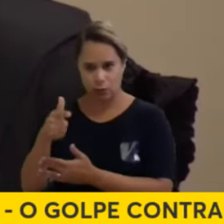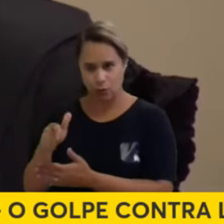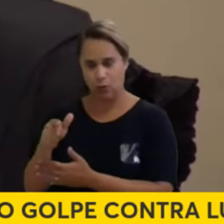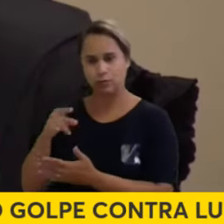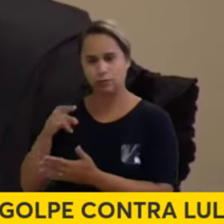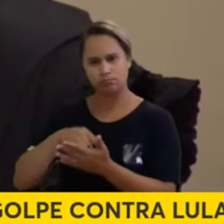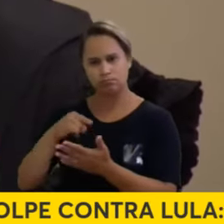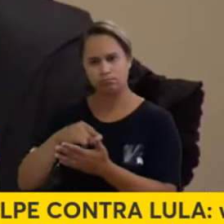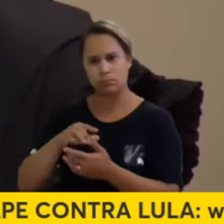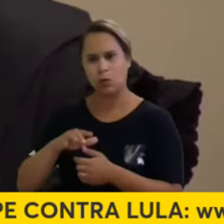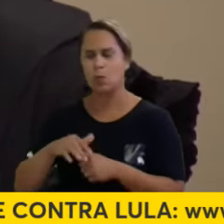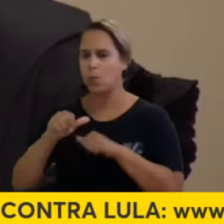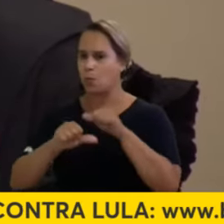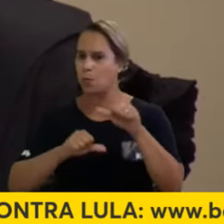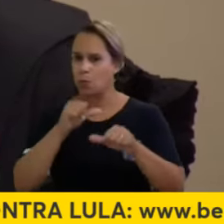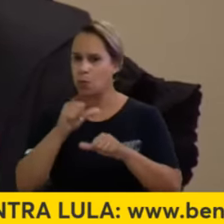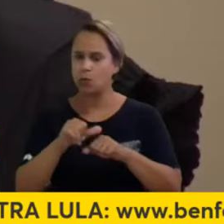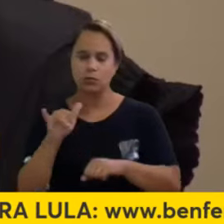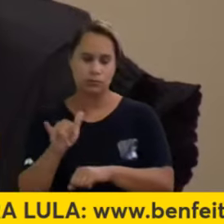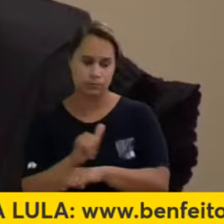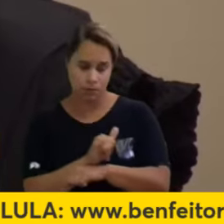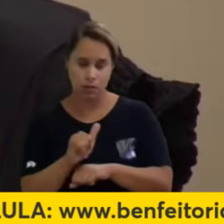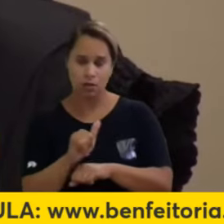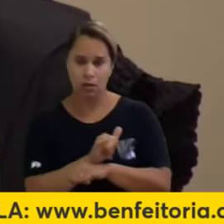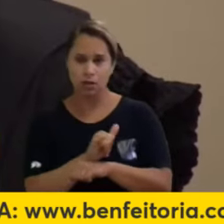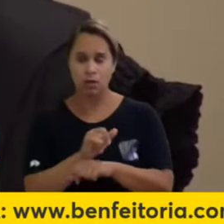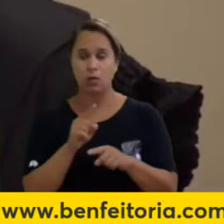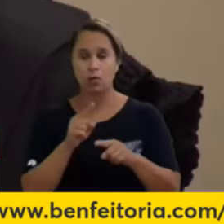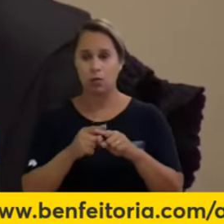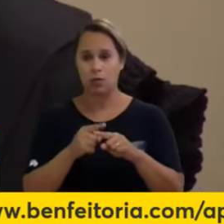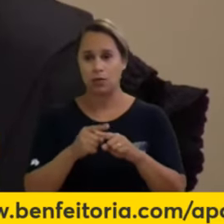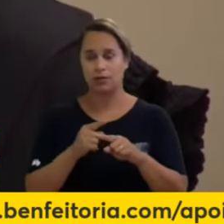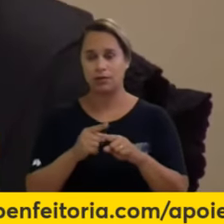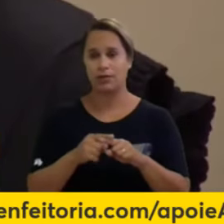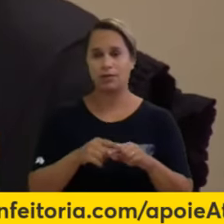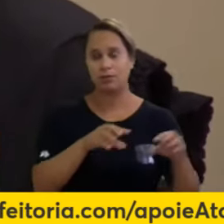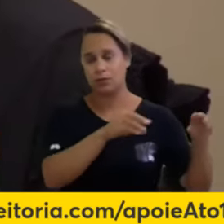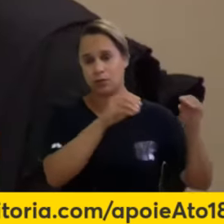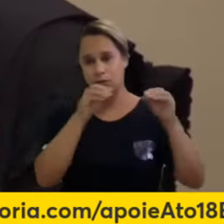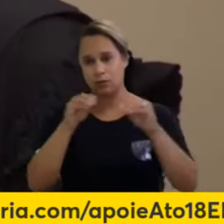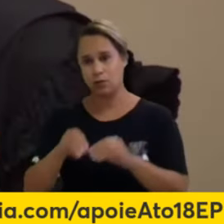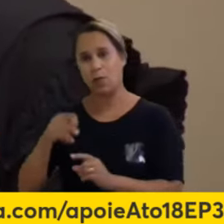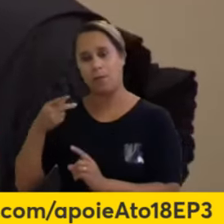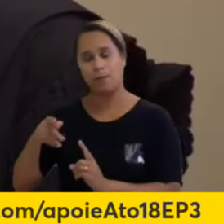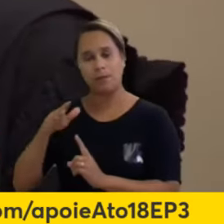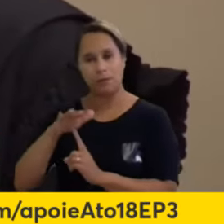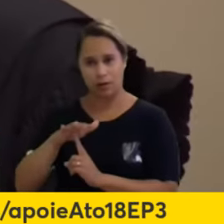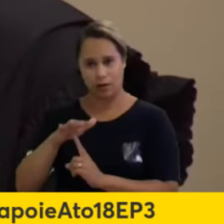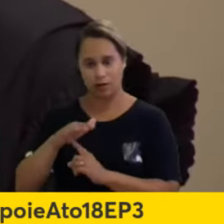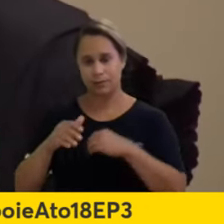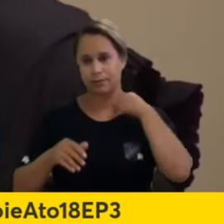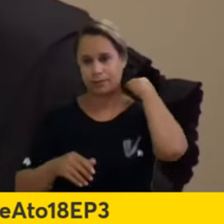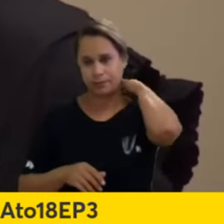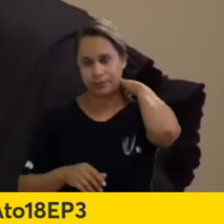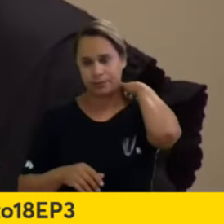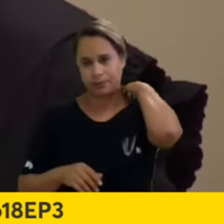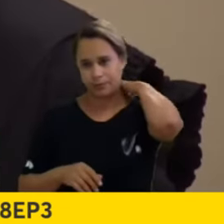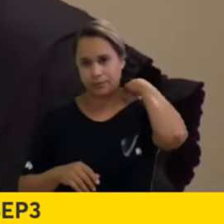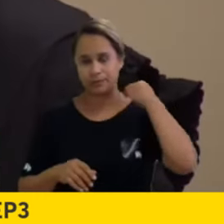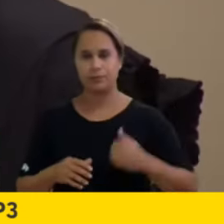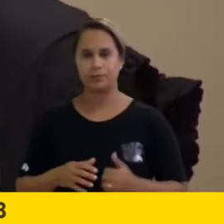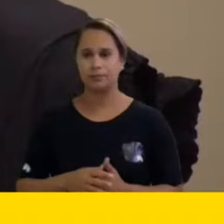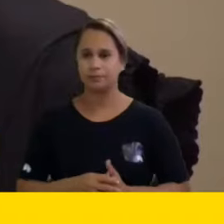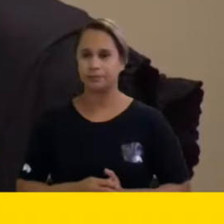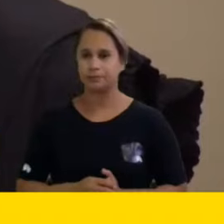devido a mudança de estratégia para o Paraná pelos relatórios e atividades de m das empresas contratadas para os serviços de segurança